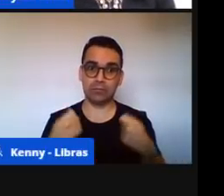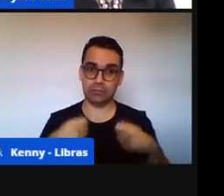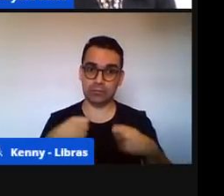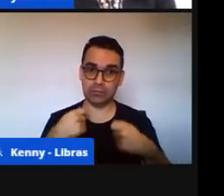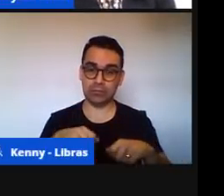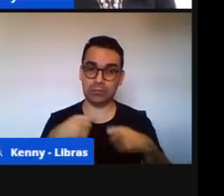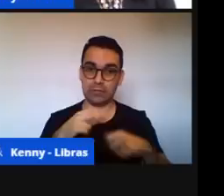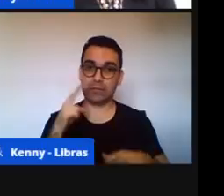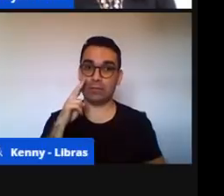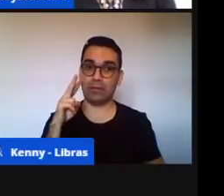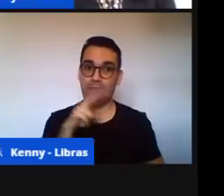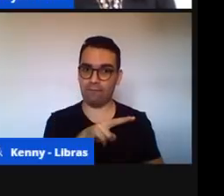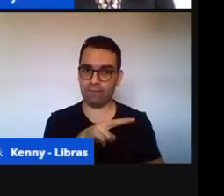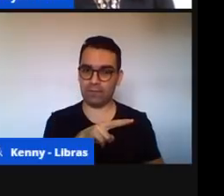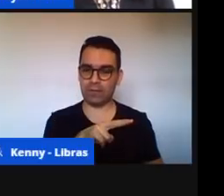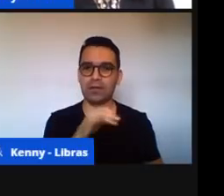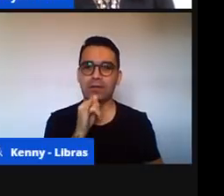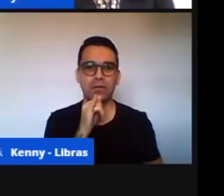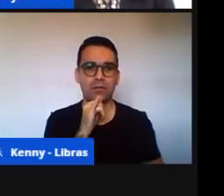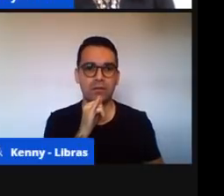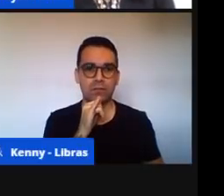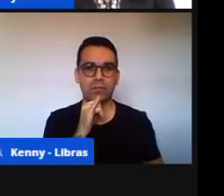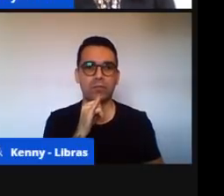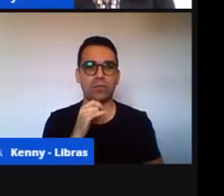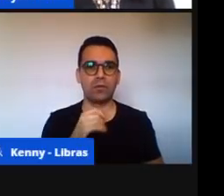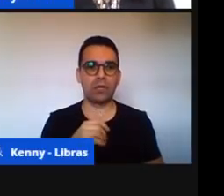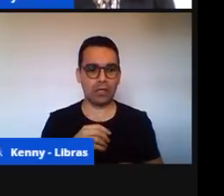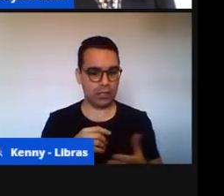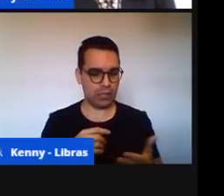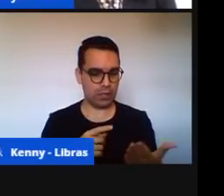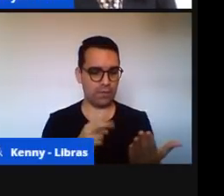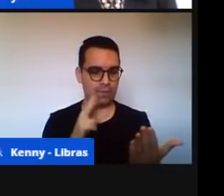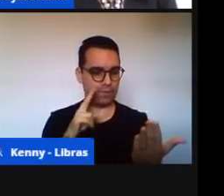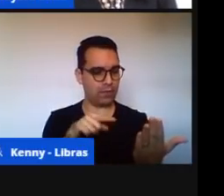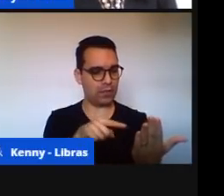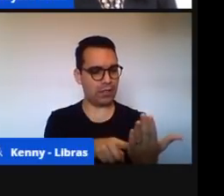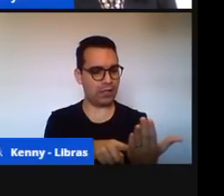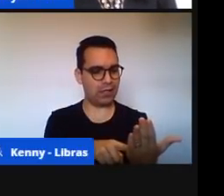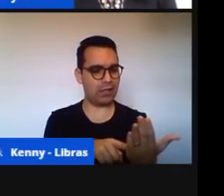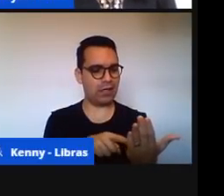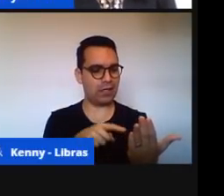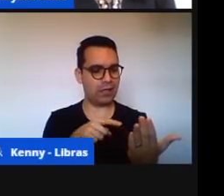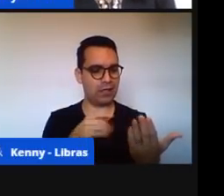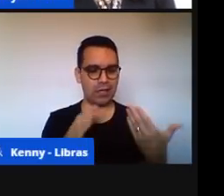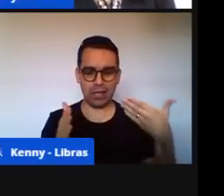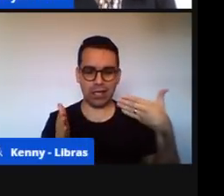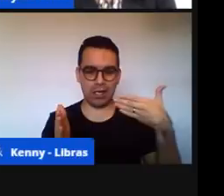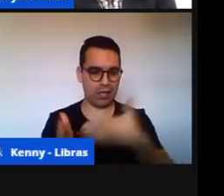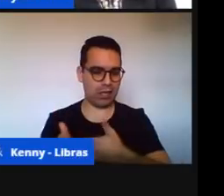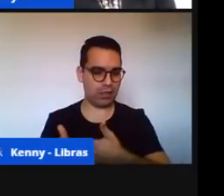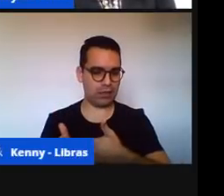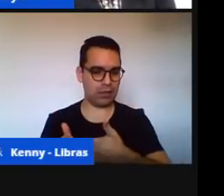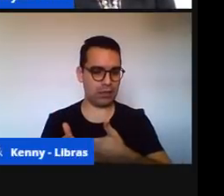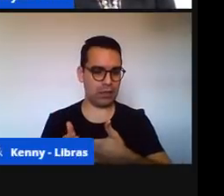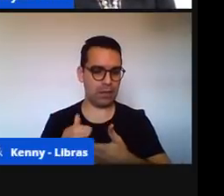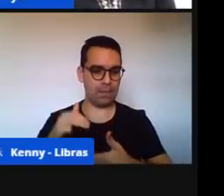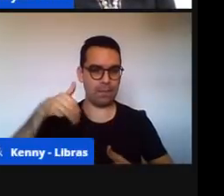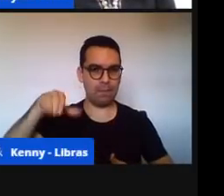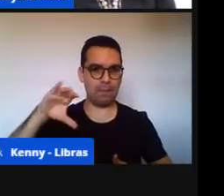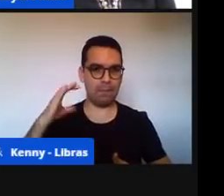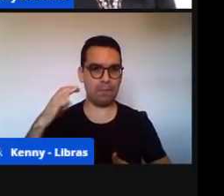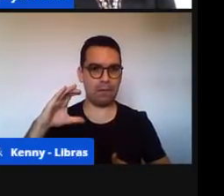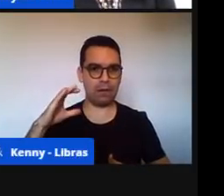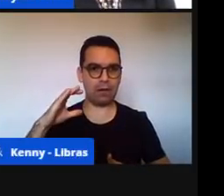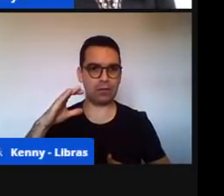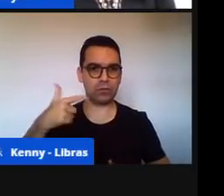depois, não significa que o prazo de validade dele seja maior. Então, tem que verificar o prazo de validade e